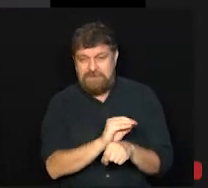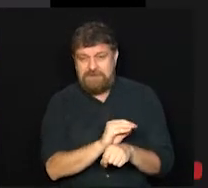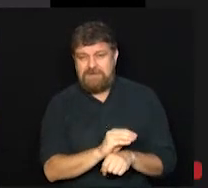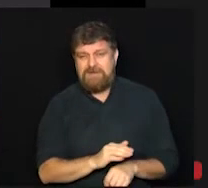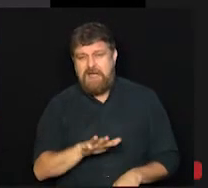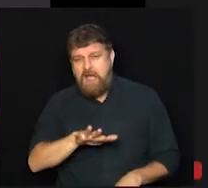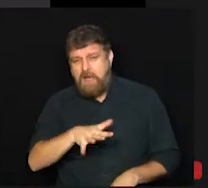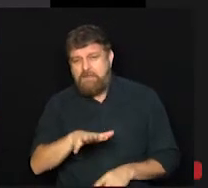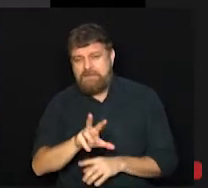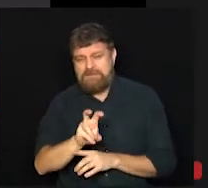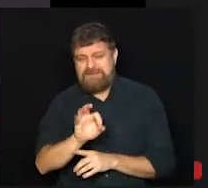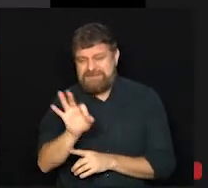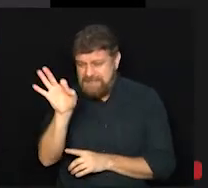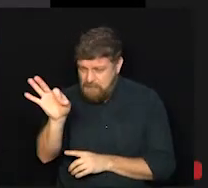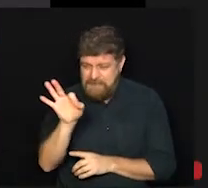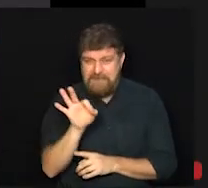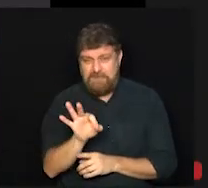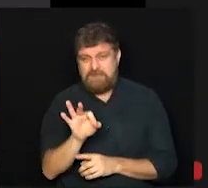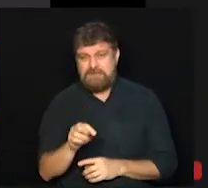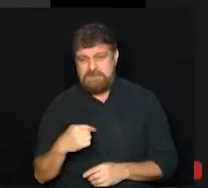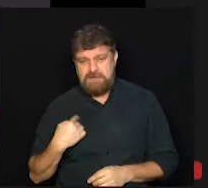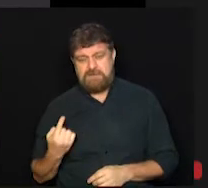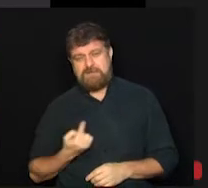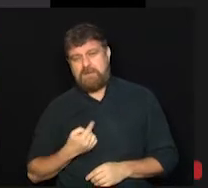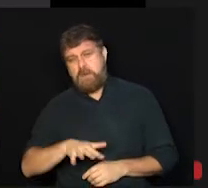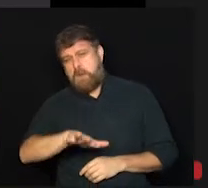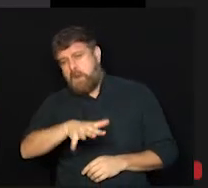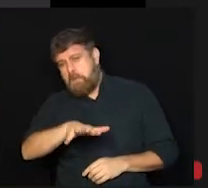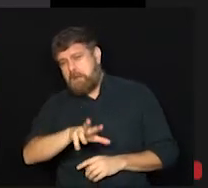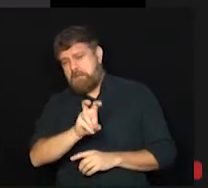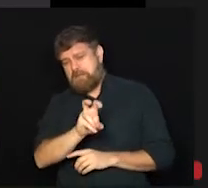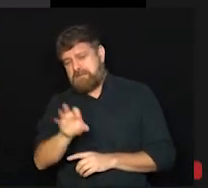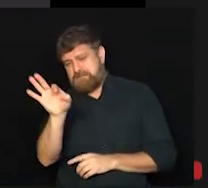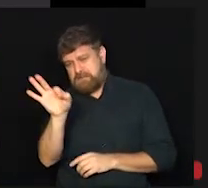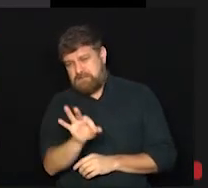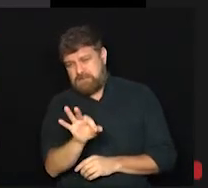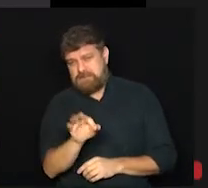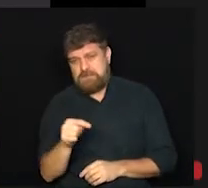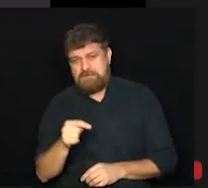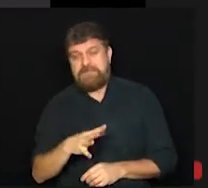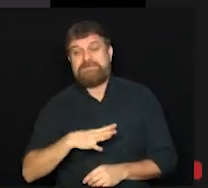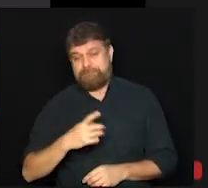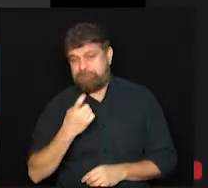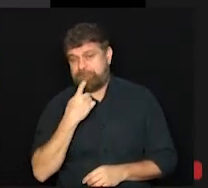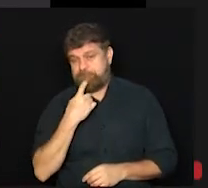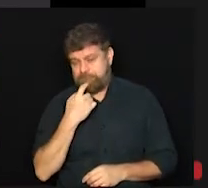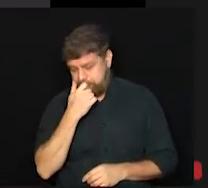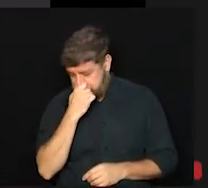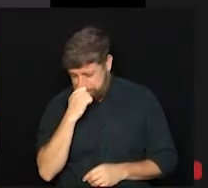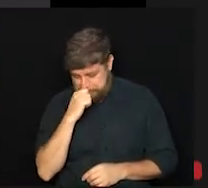mais que 50%, em torno de 50%, 55% é Campinas.